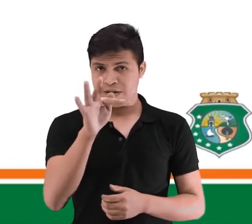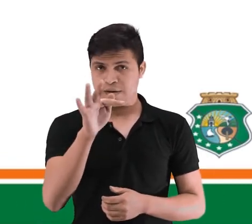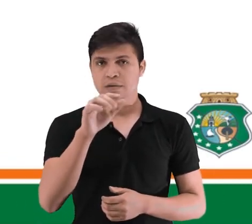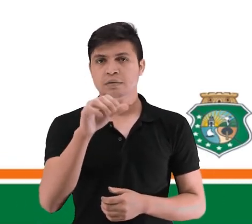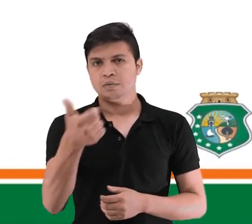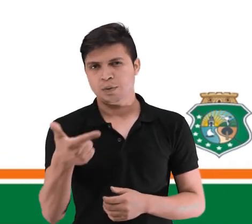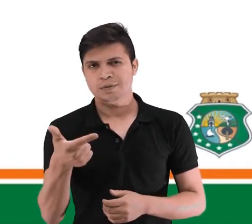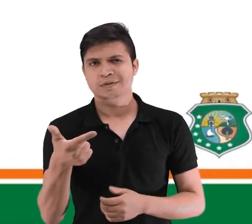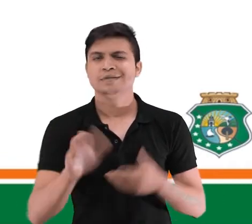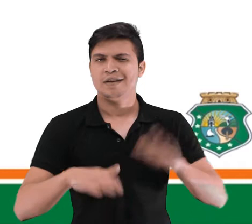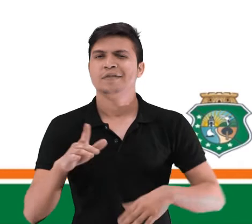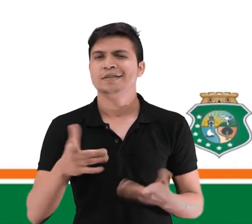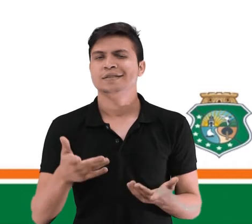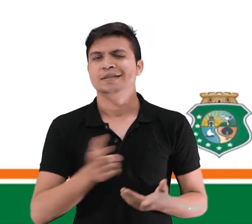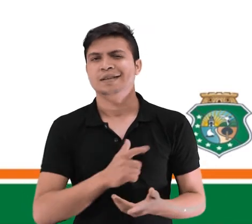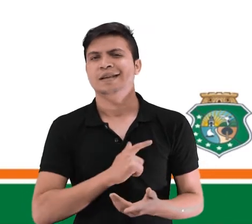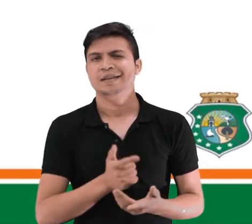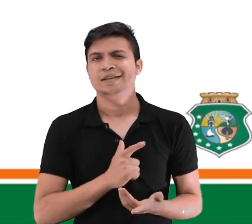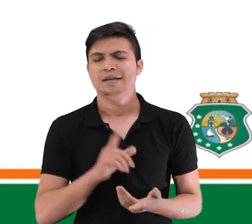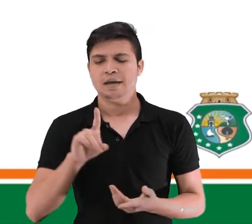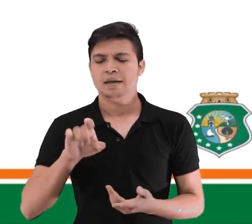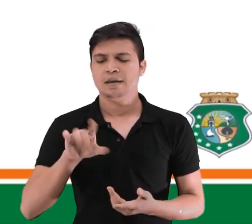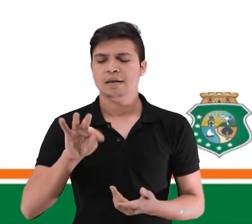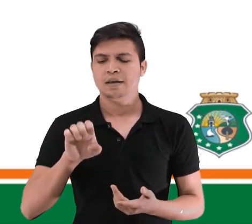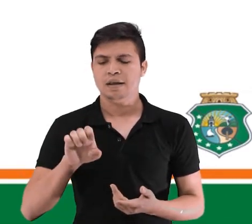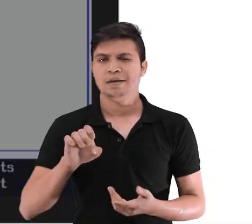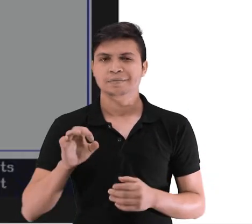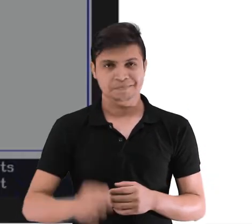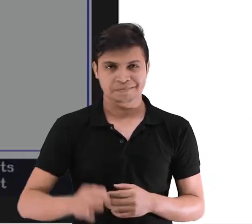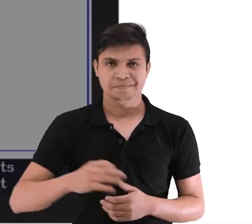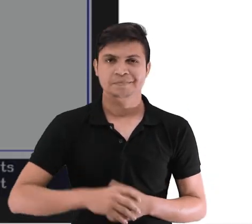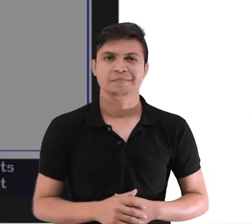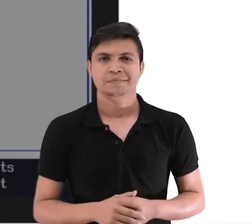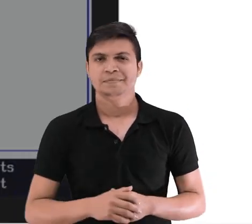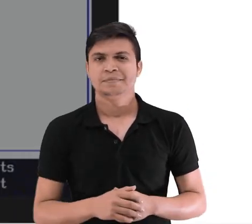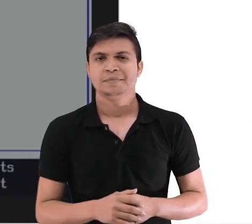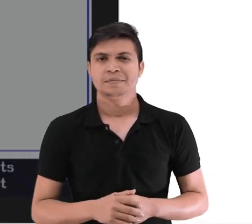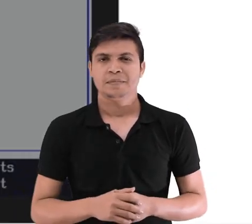geralmente é delete, certo?